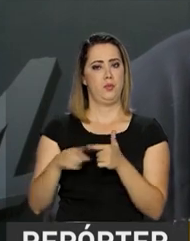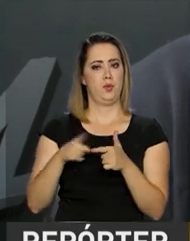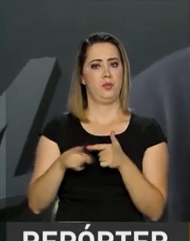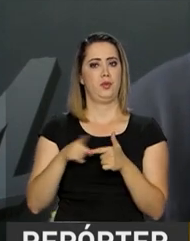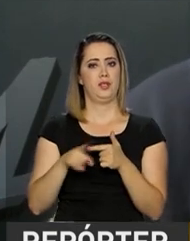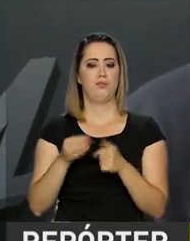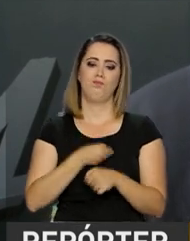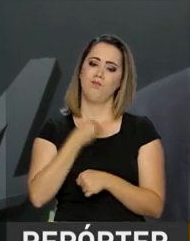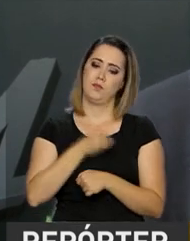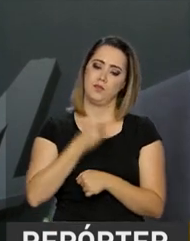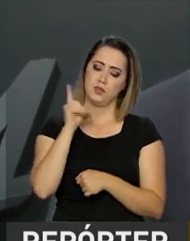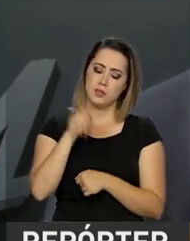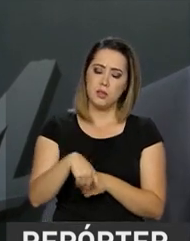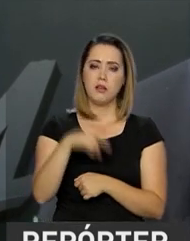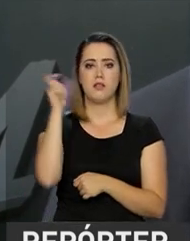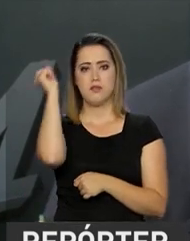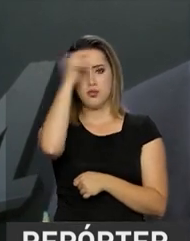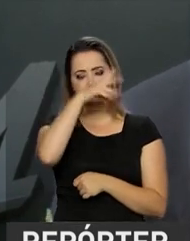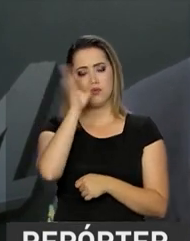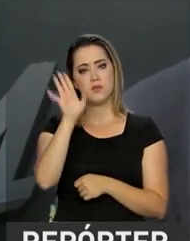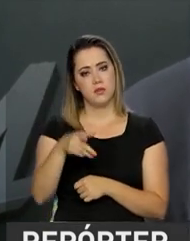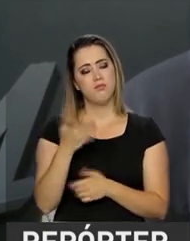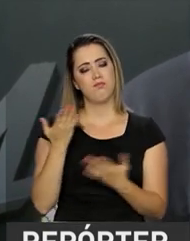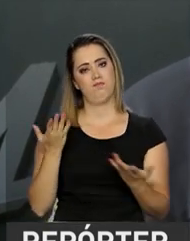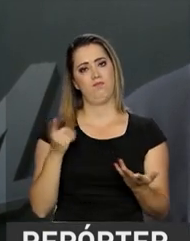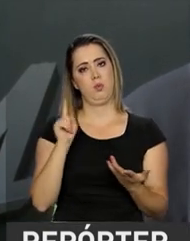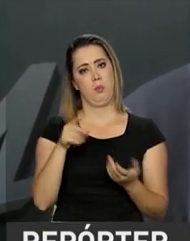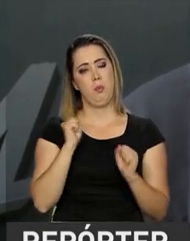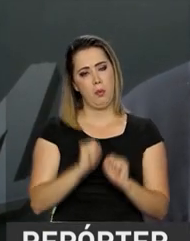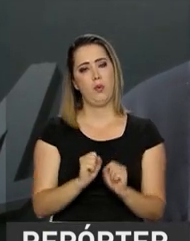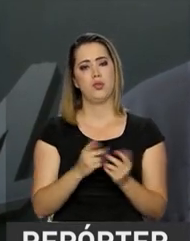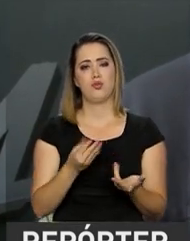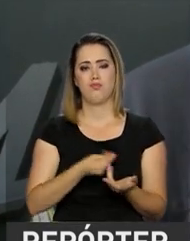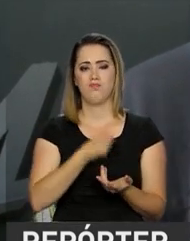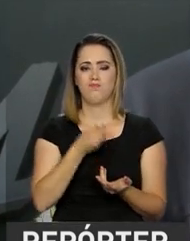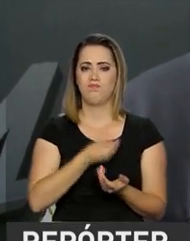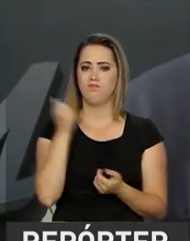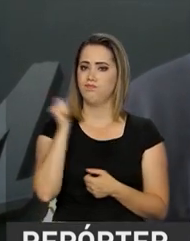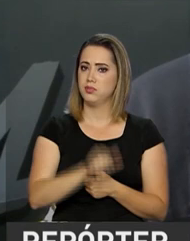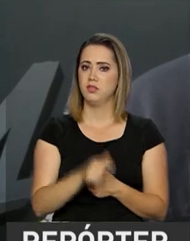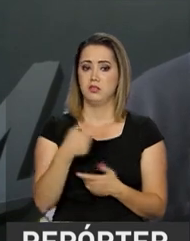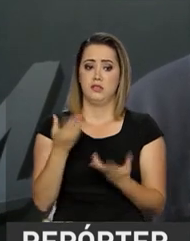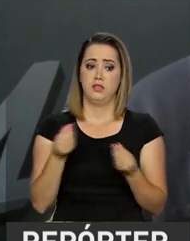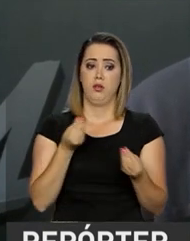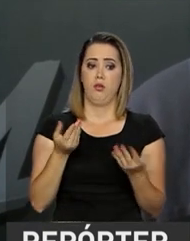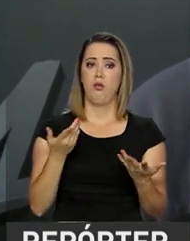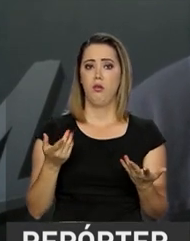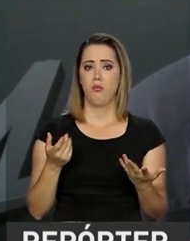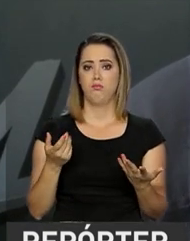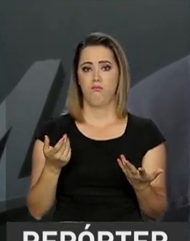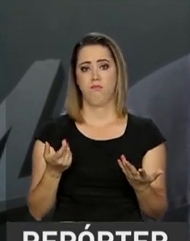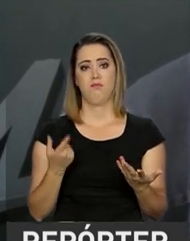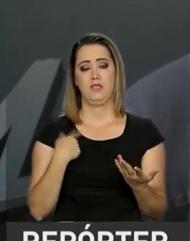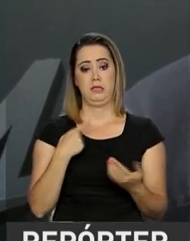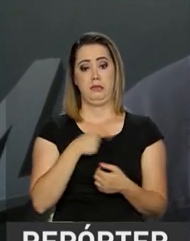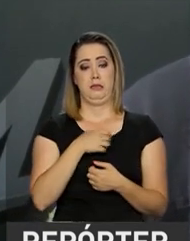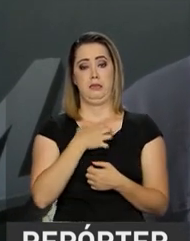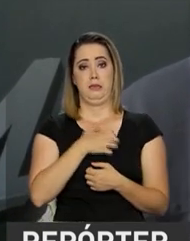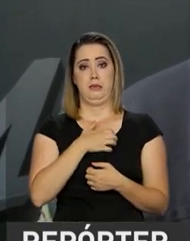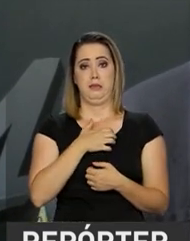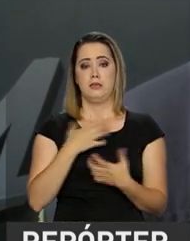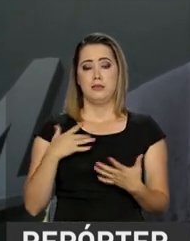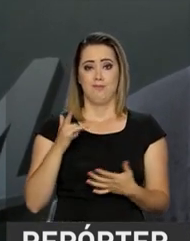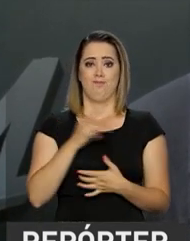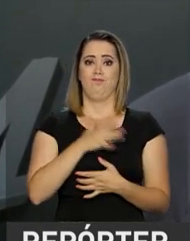vida é assim mesmo é pode acontecer o que talvez você não tem como agir então isso é uma cultura de ansiedade